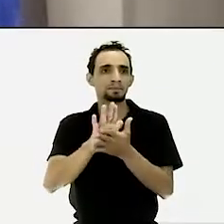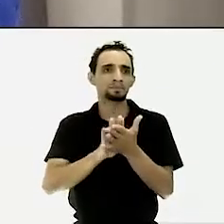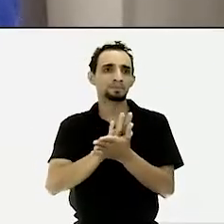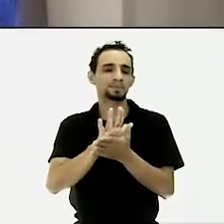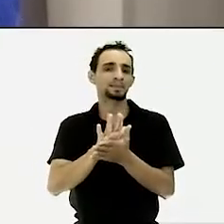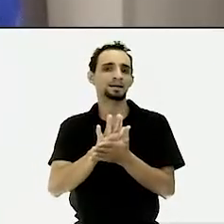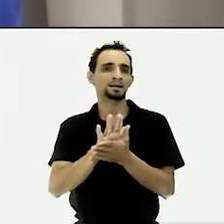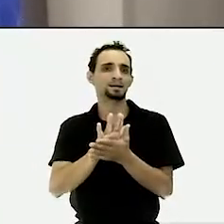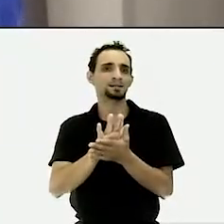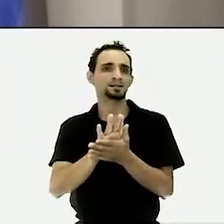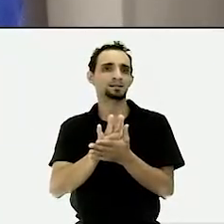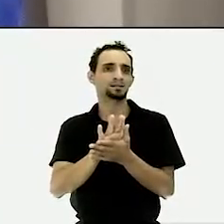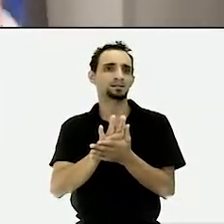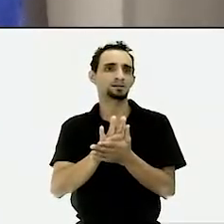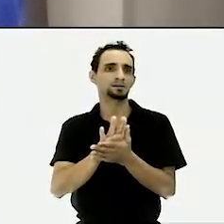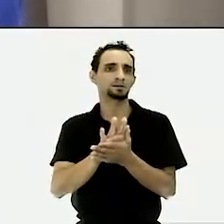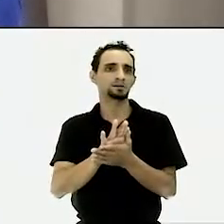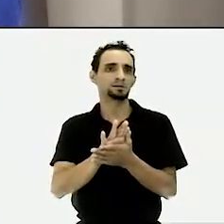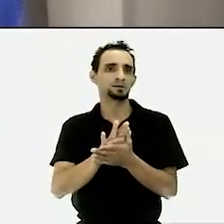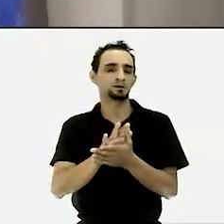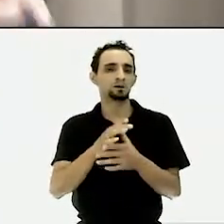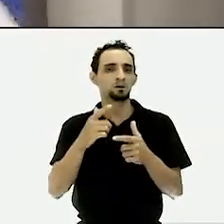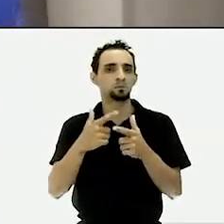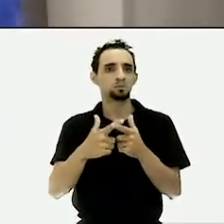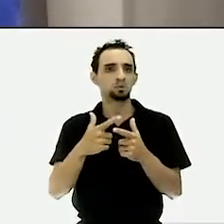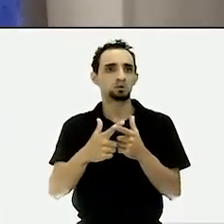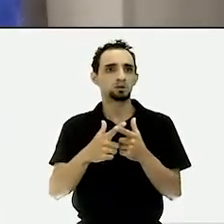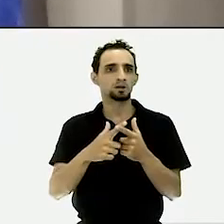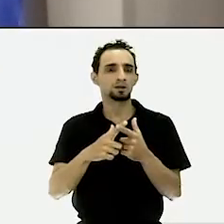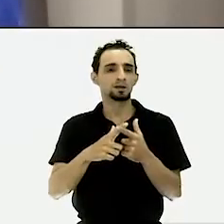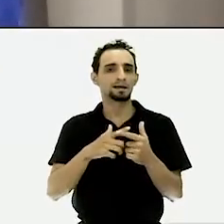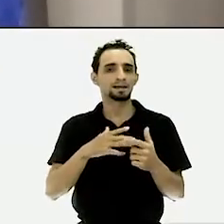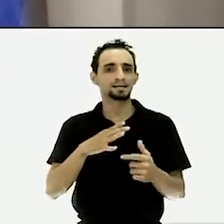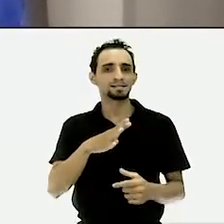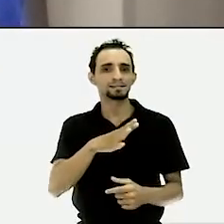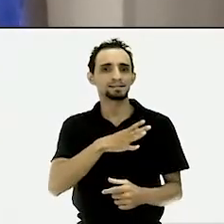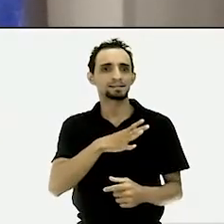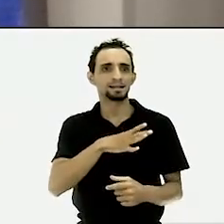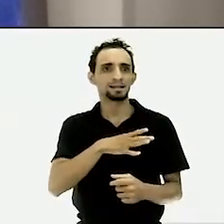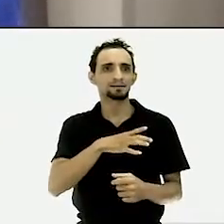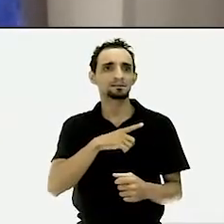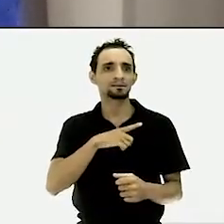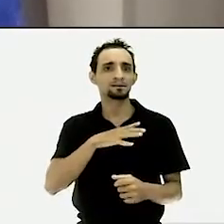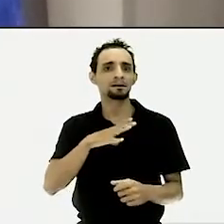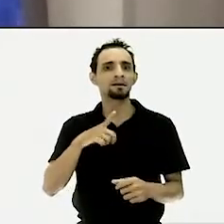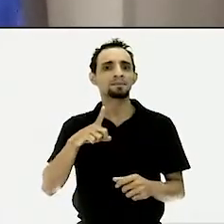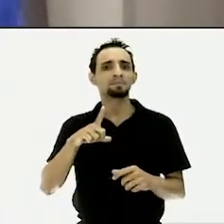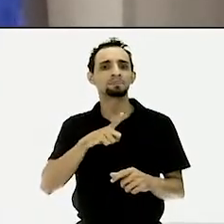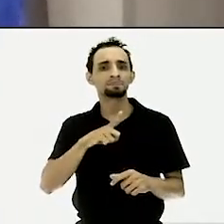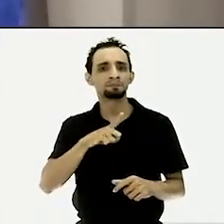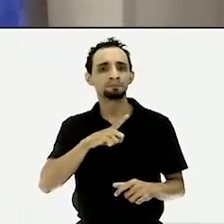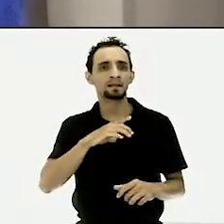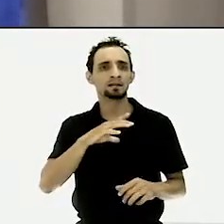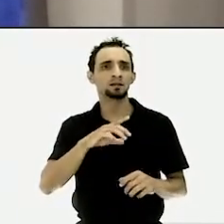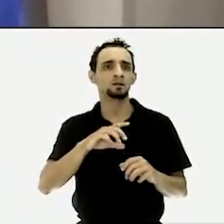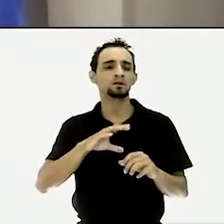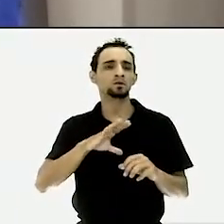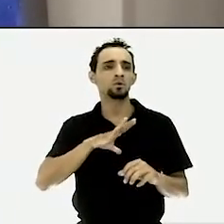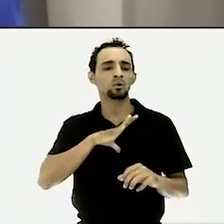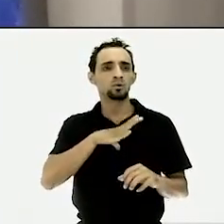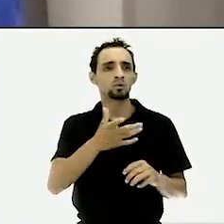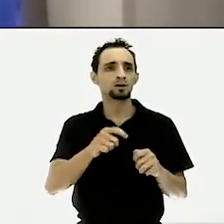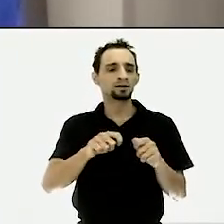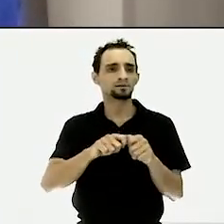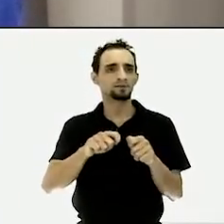cara de jogar futebol na cidade onde ele nasceu, na cidade onde ele mora, na cidade onde ele vota, e além disso leva o